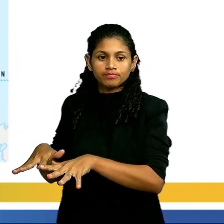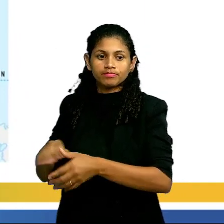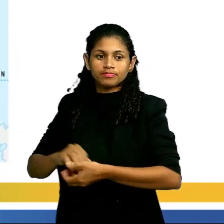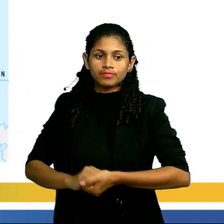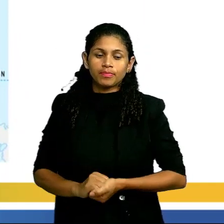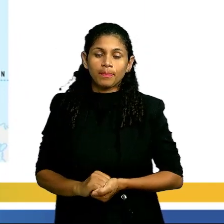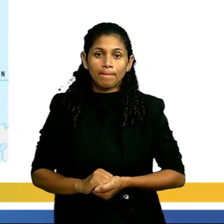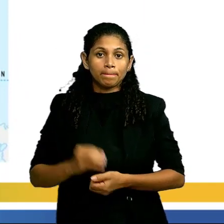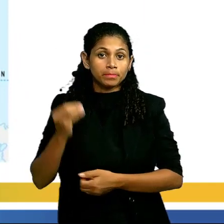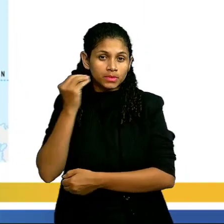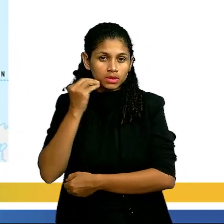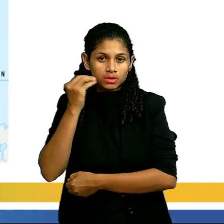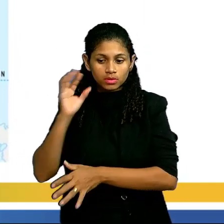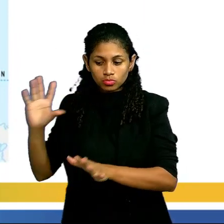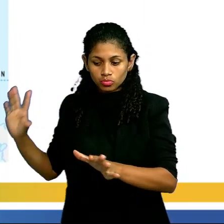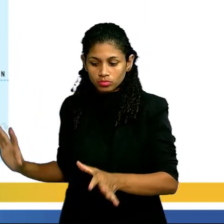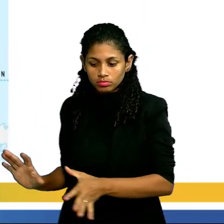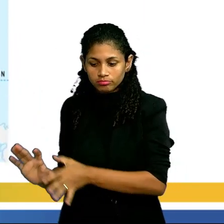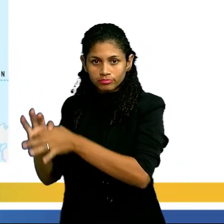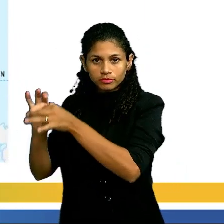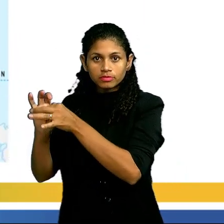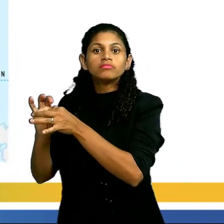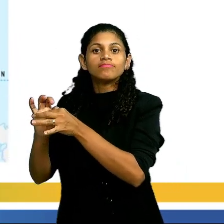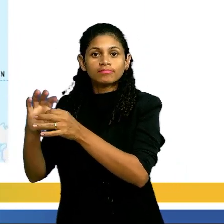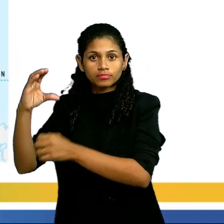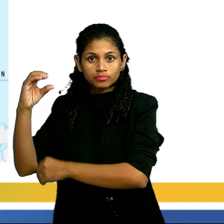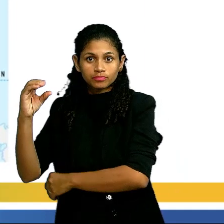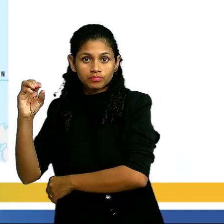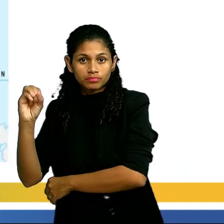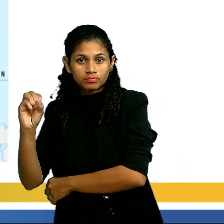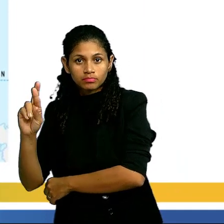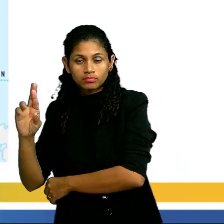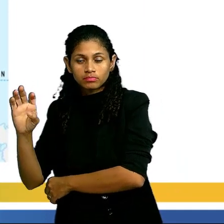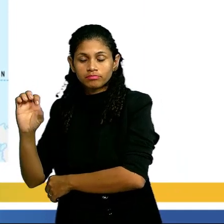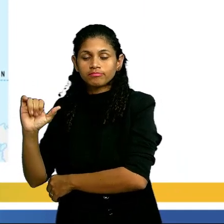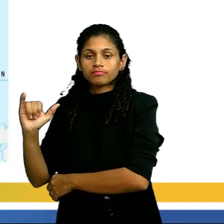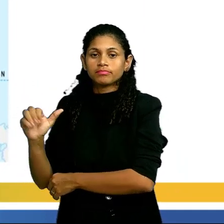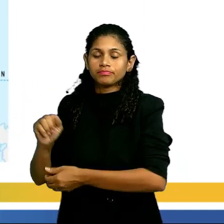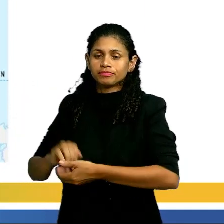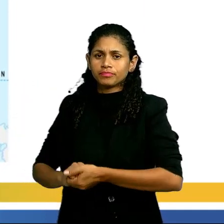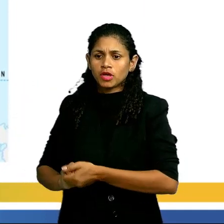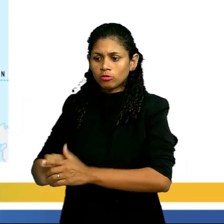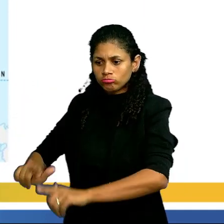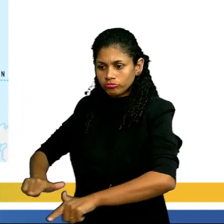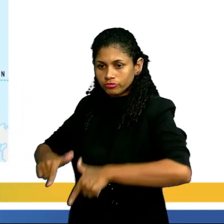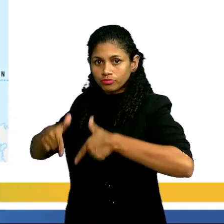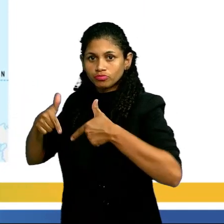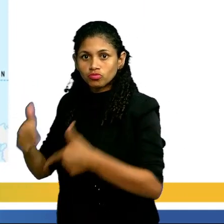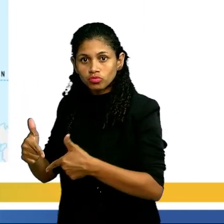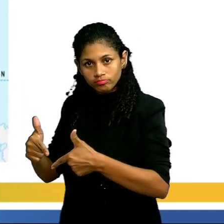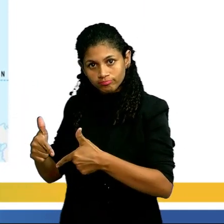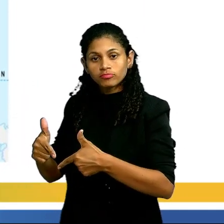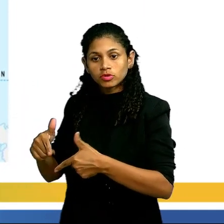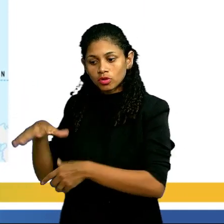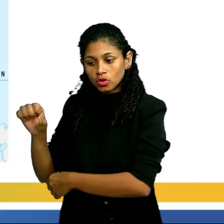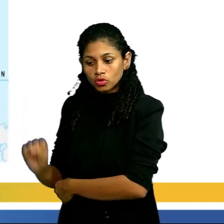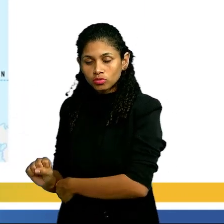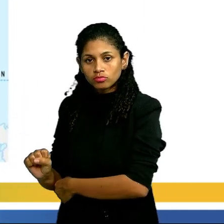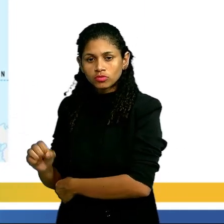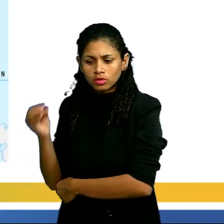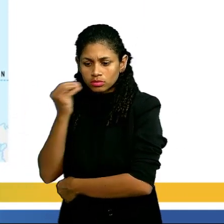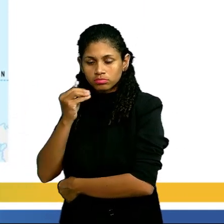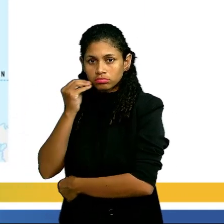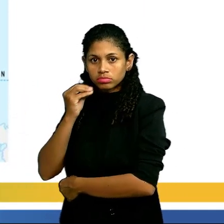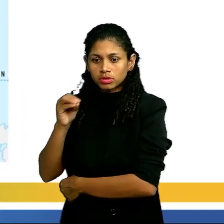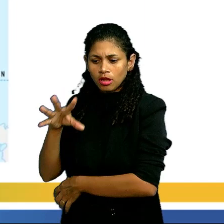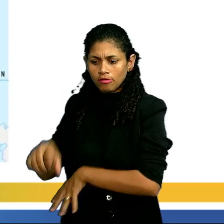e também tentando unificar a Coreia. Em represália, a parte sul, que é a parte capitalista, também vai realizar investidas e invasões